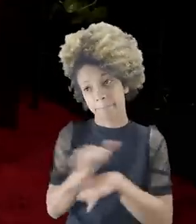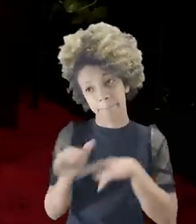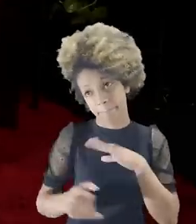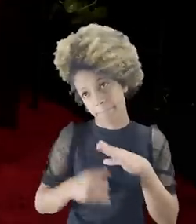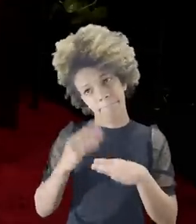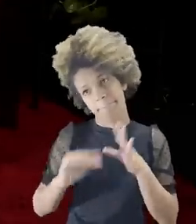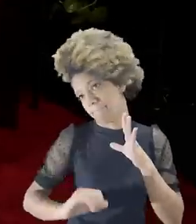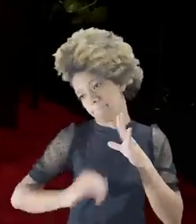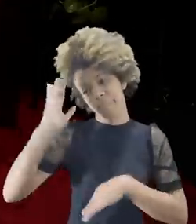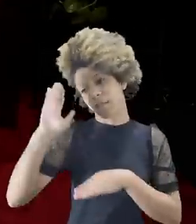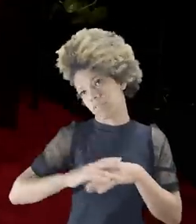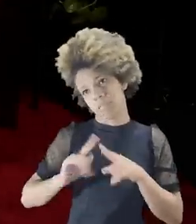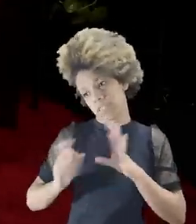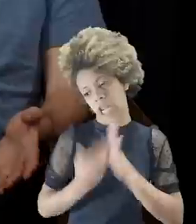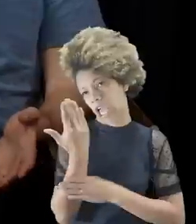né